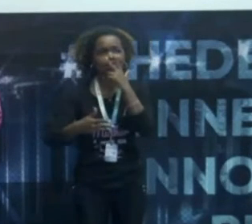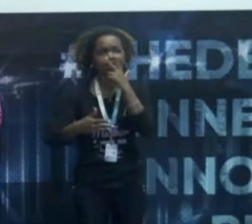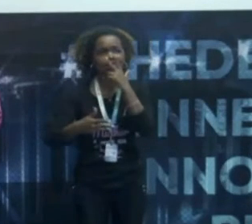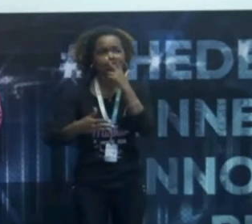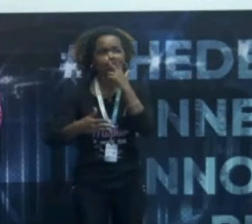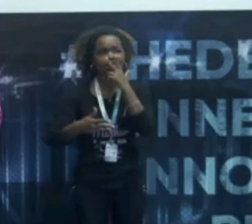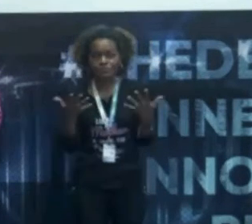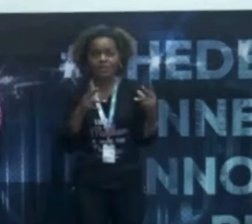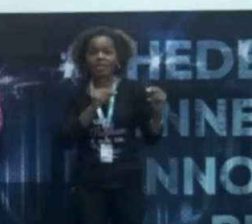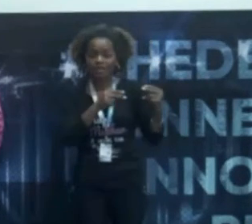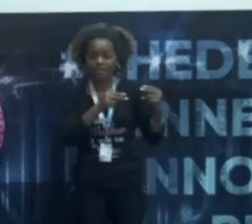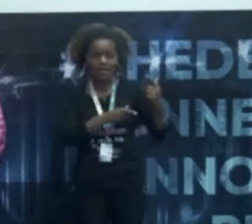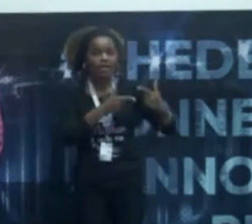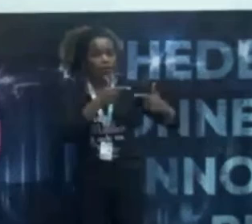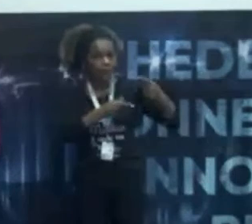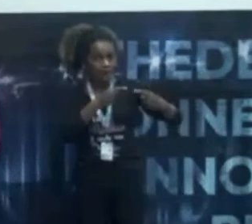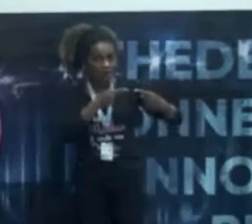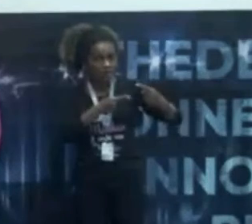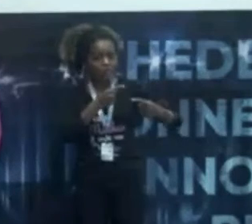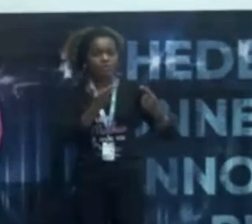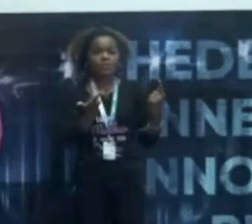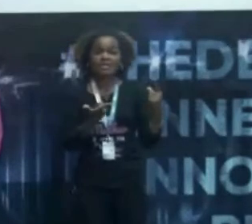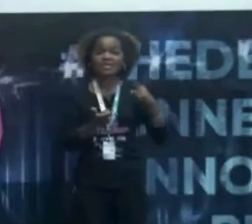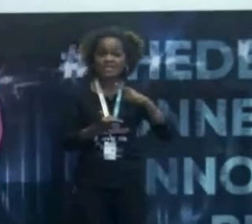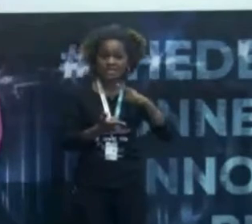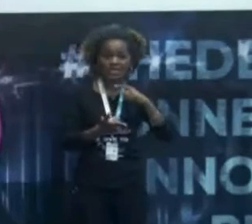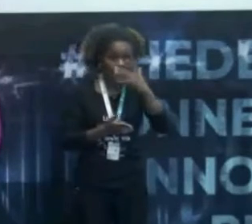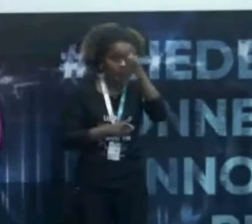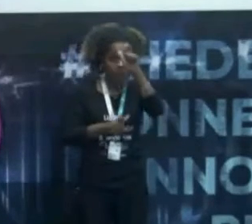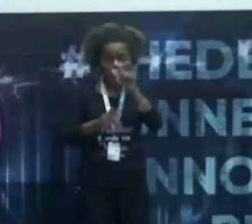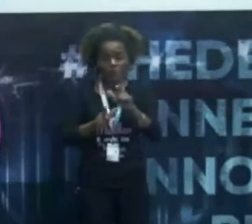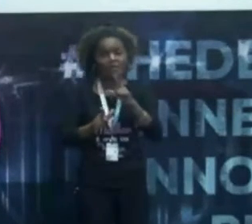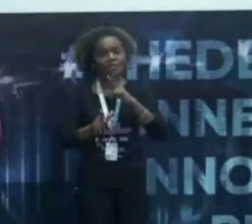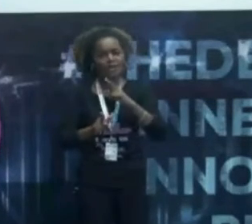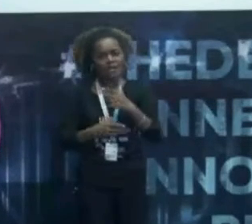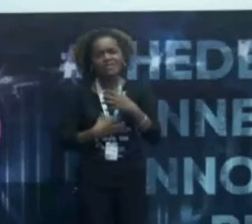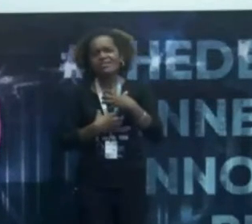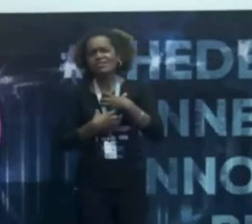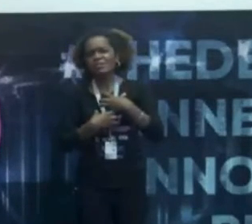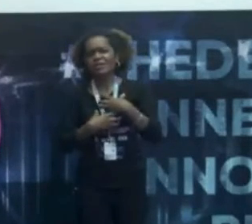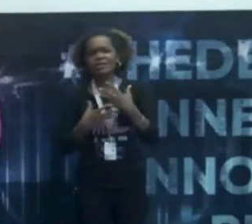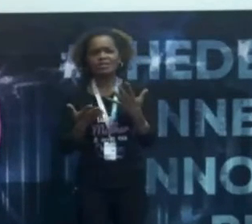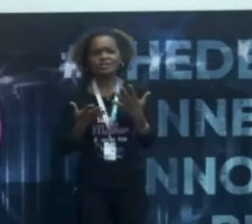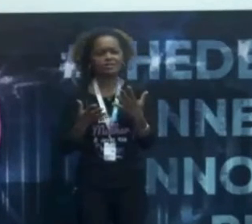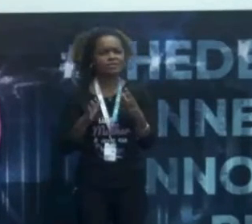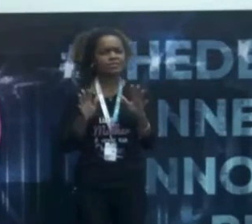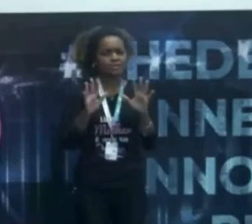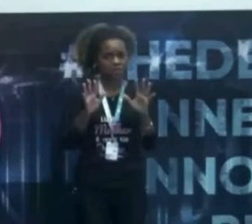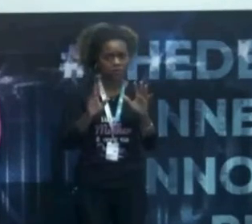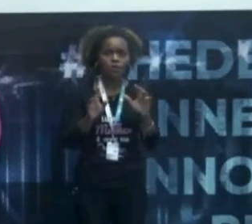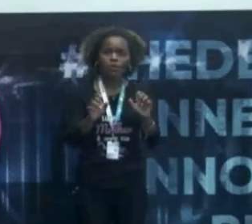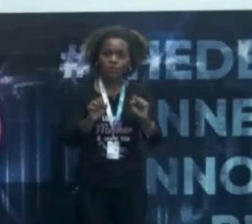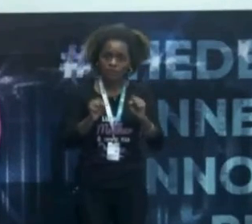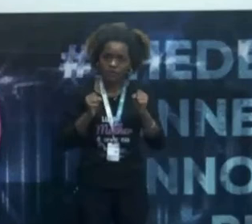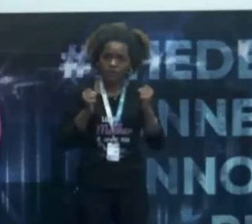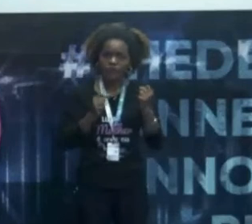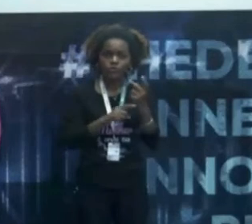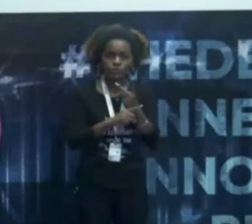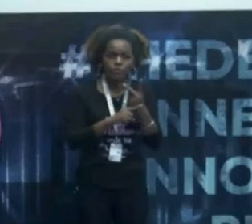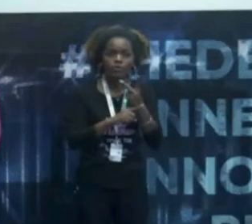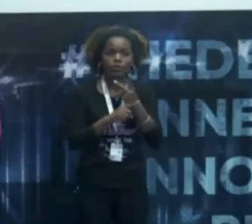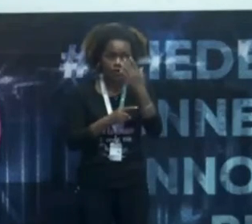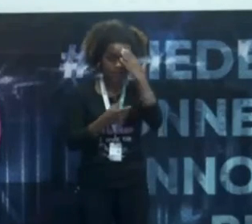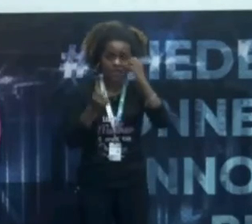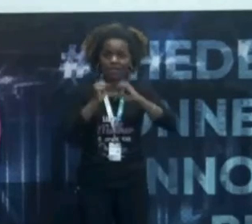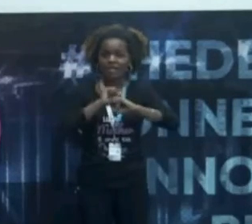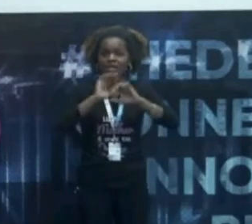de cotas ela é importante de existir. Se alguém está discutindo isso, gente, ou não é pessoa com deficiência, ou não entende o contexto da